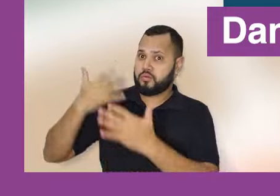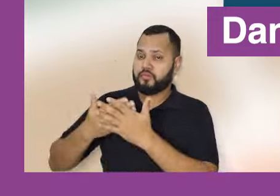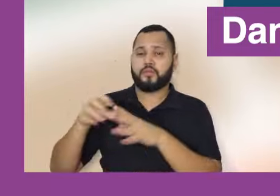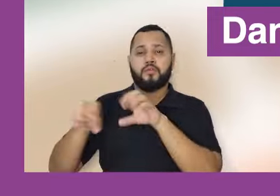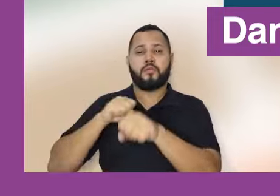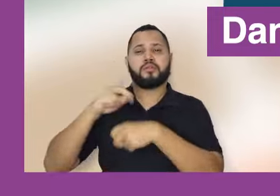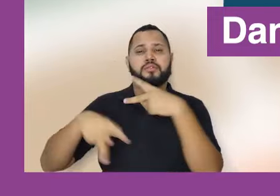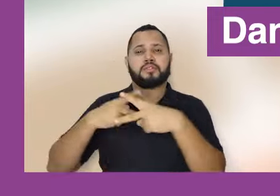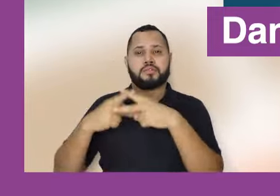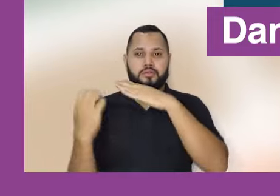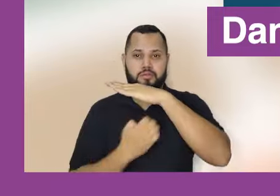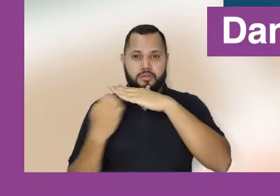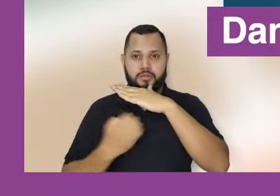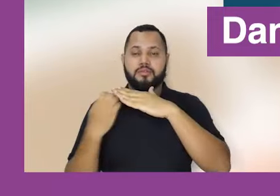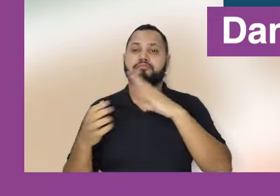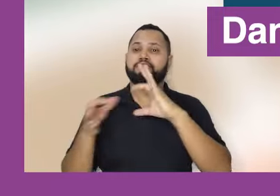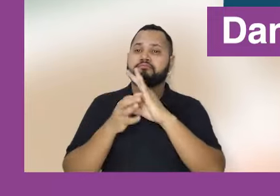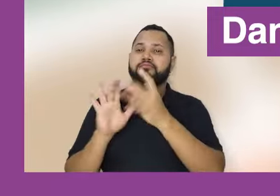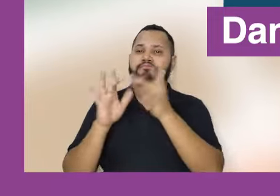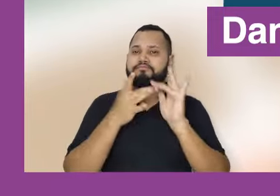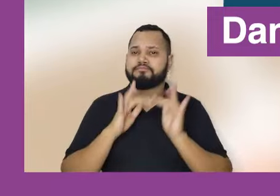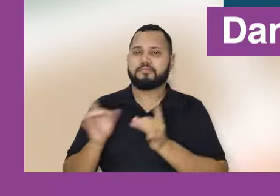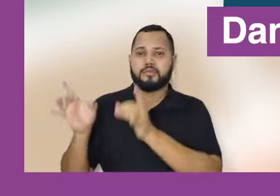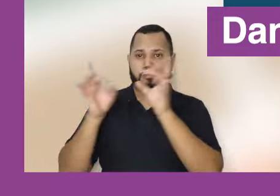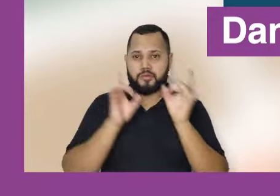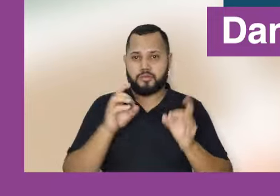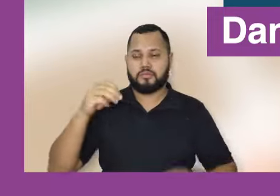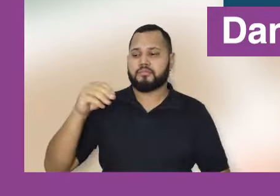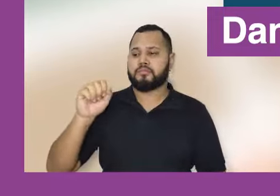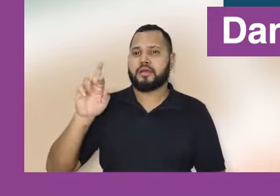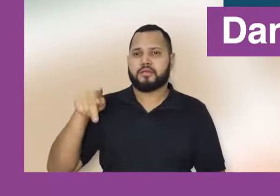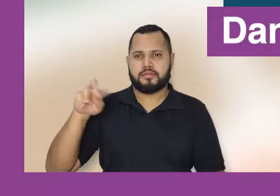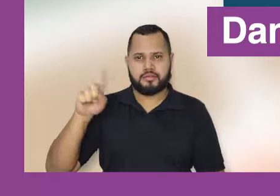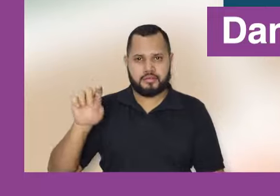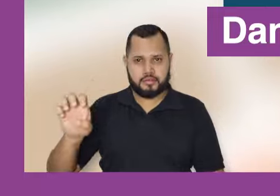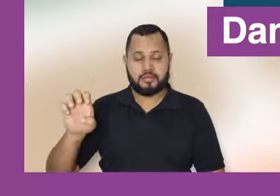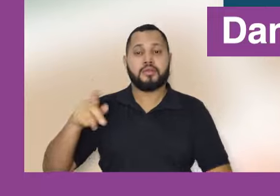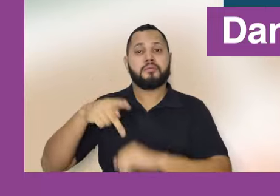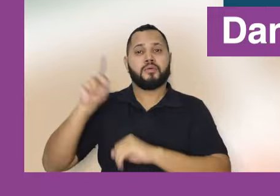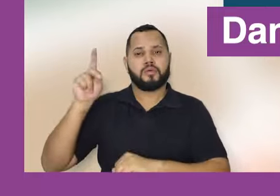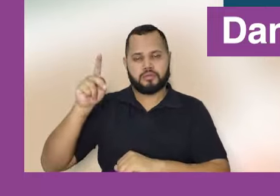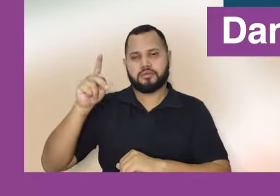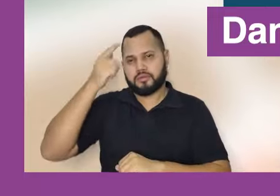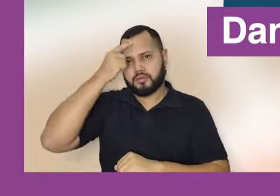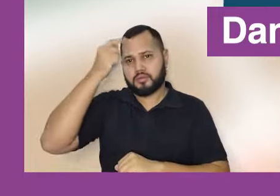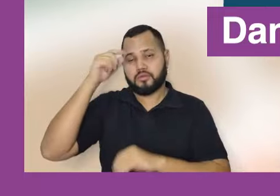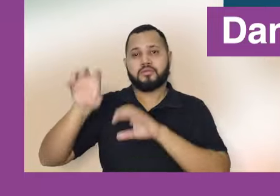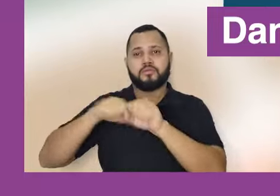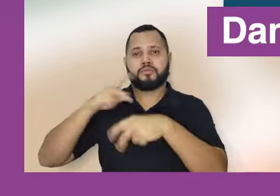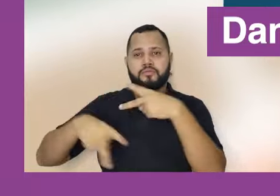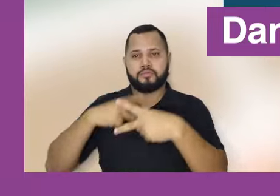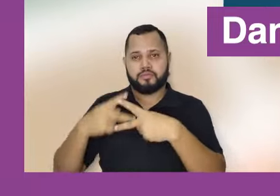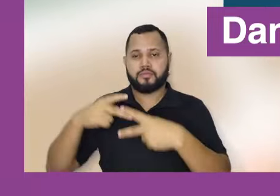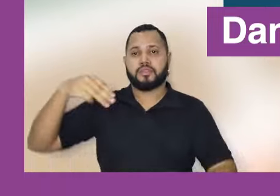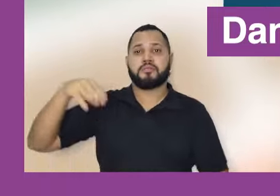administração de empresas com habilitação em comércio exterior pela Universidade Mackenzie com pós-graduação em Business administration pela